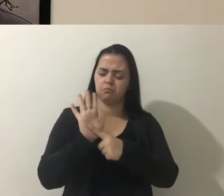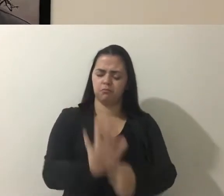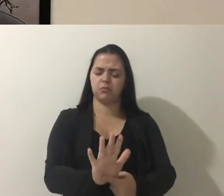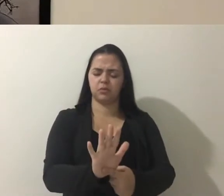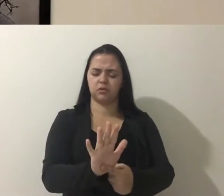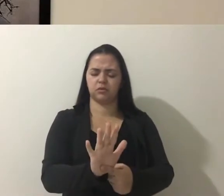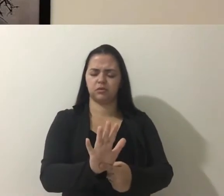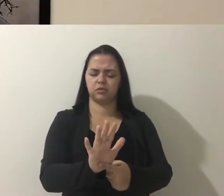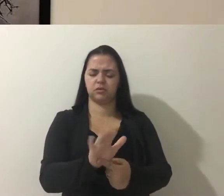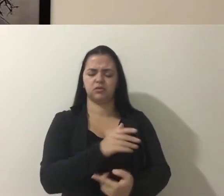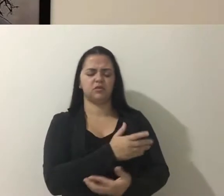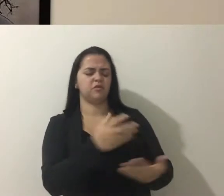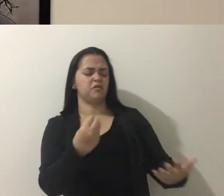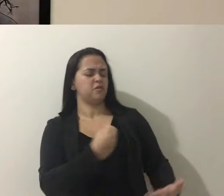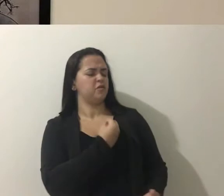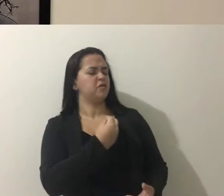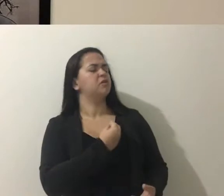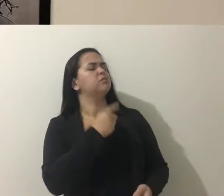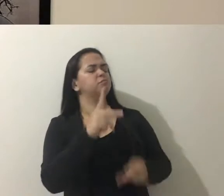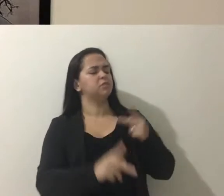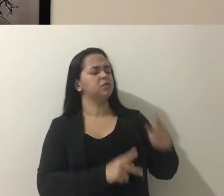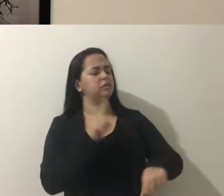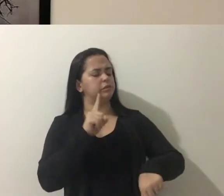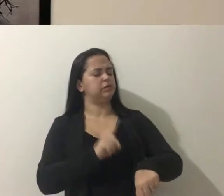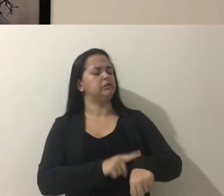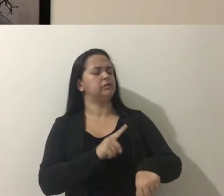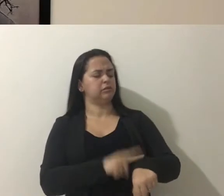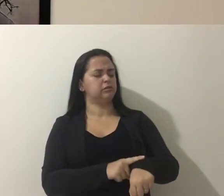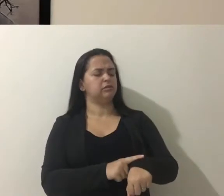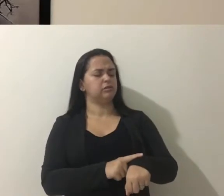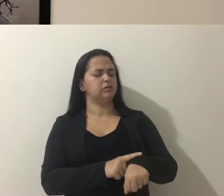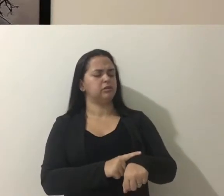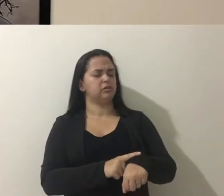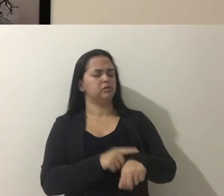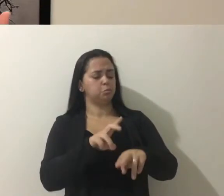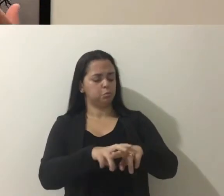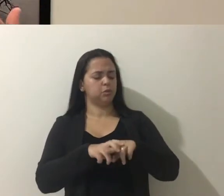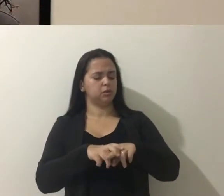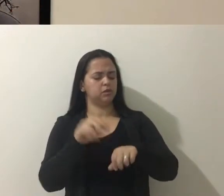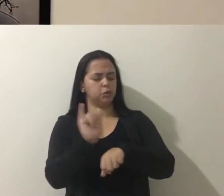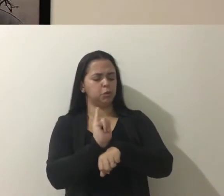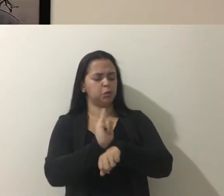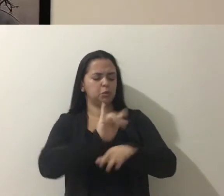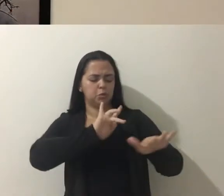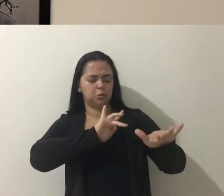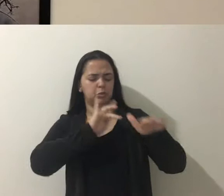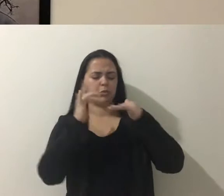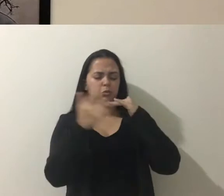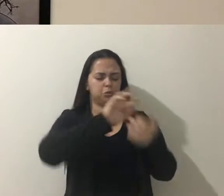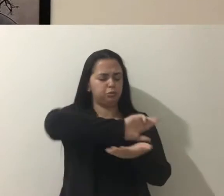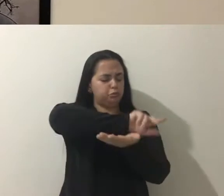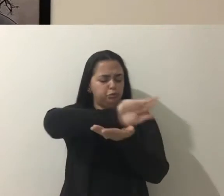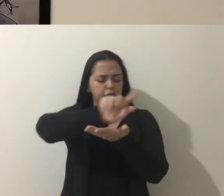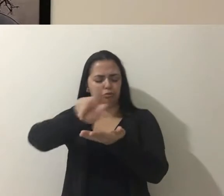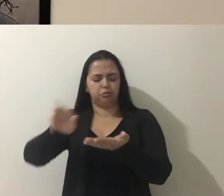apresentada a vida das pessoas nesse momento e através desse canal, através das mídias